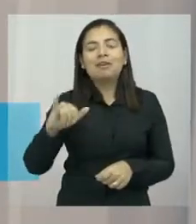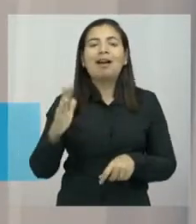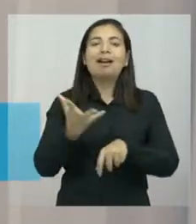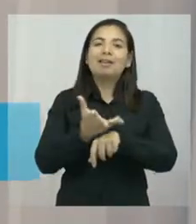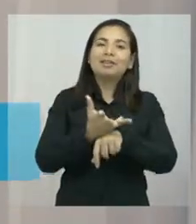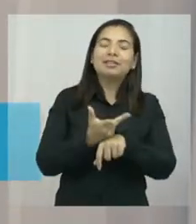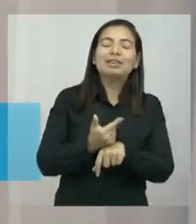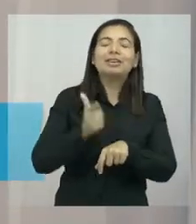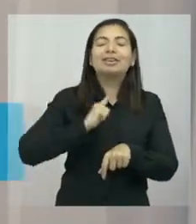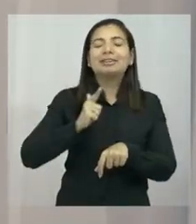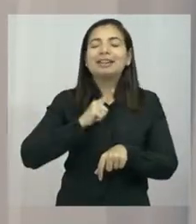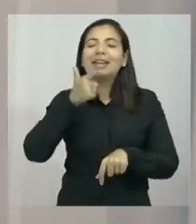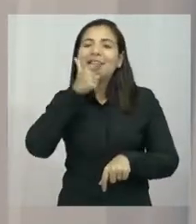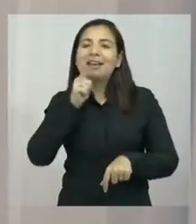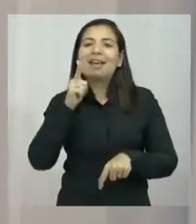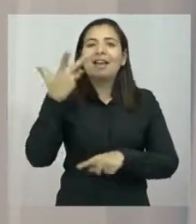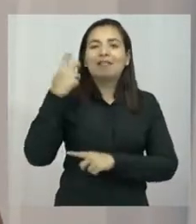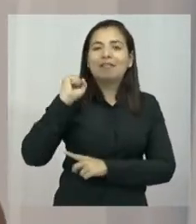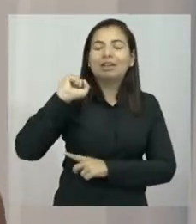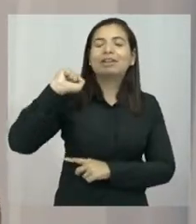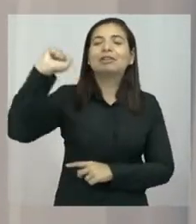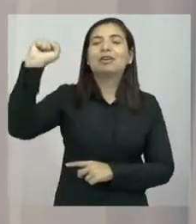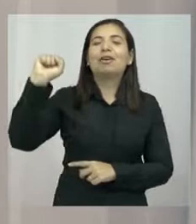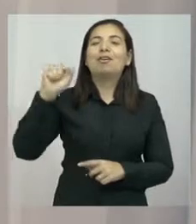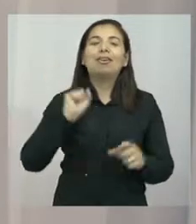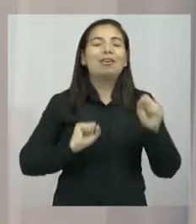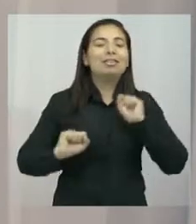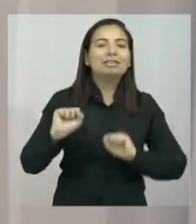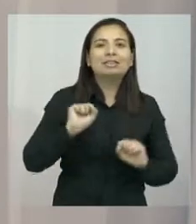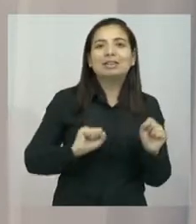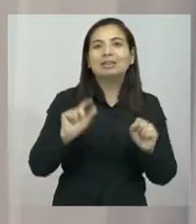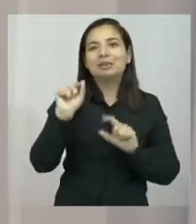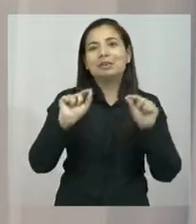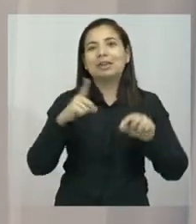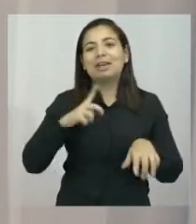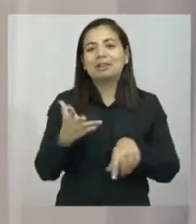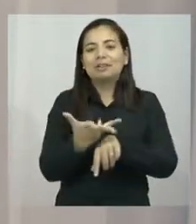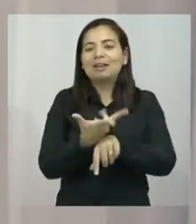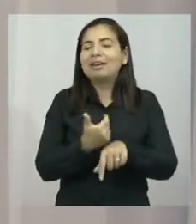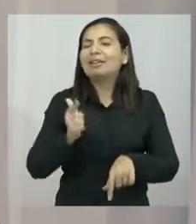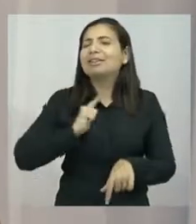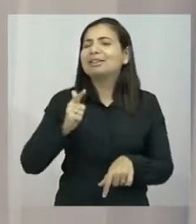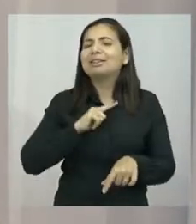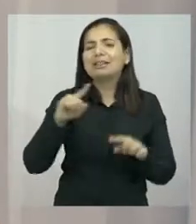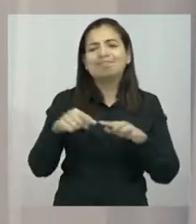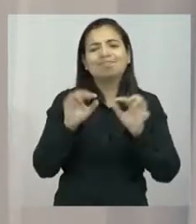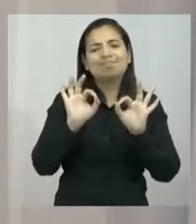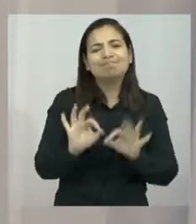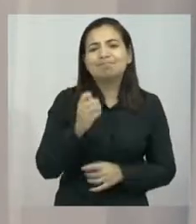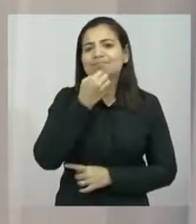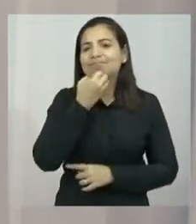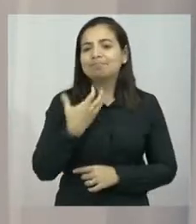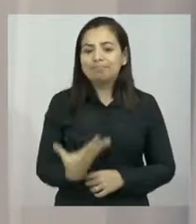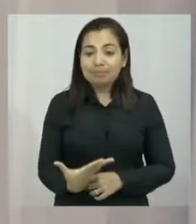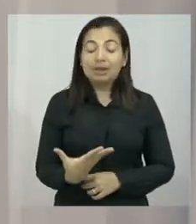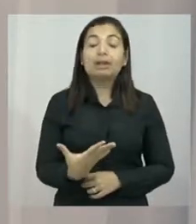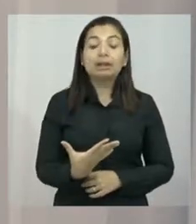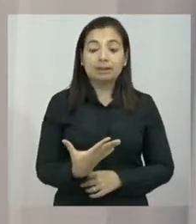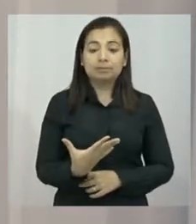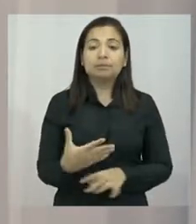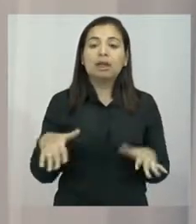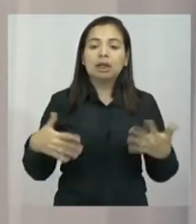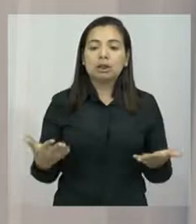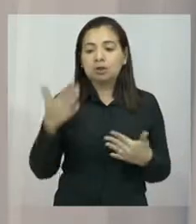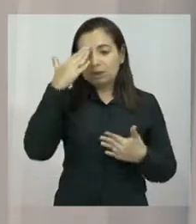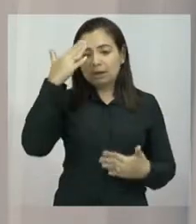Deus, todo mundo ansioso, né, para que esse evento venha a ocorrer tudo bem e que, graças a Deus, a